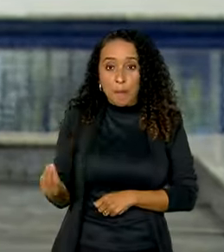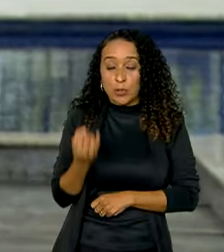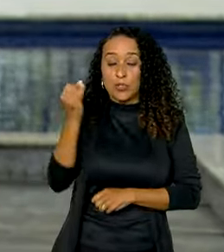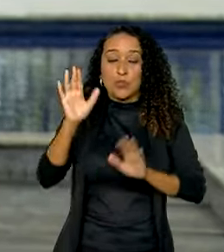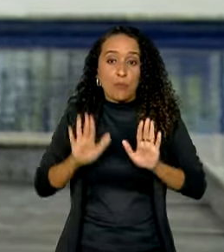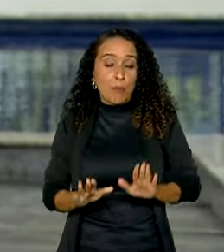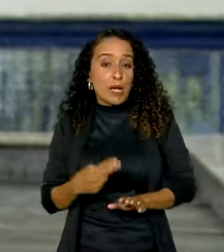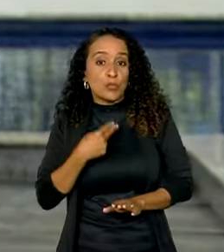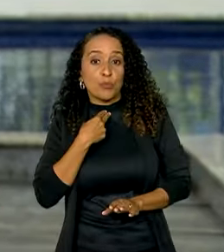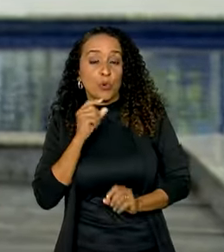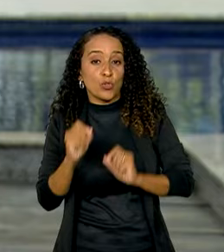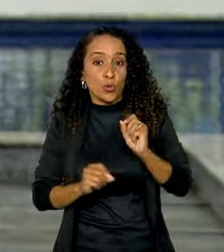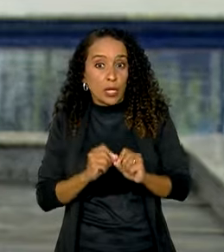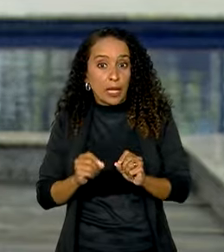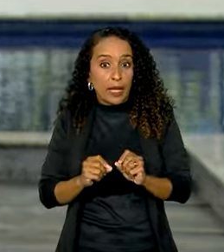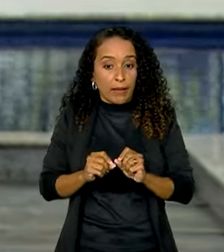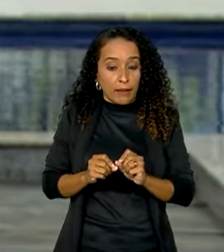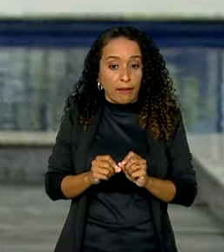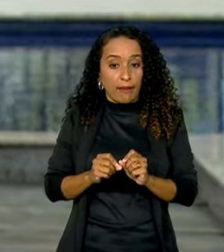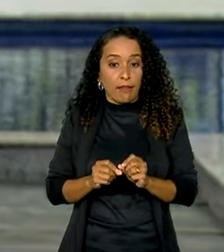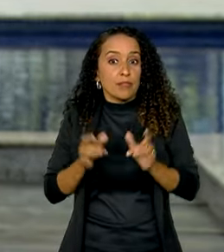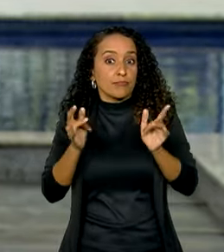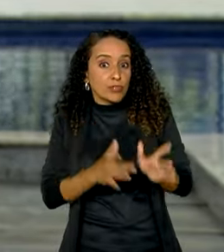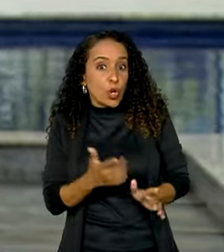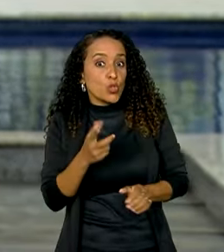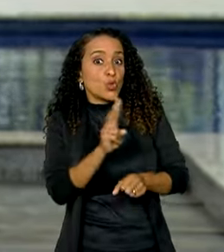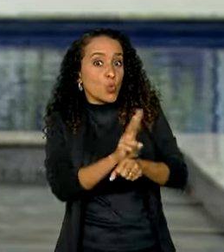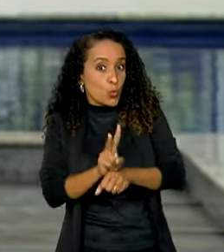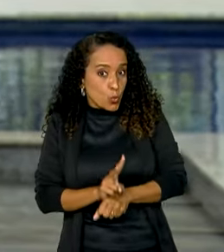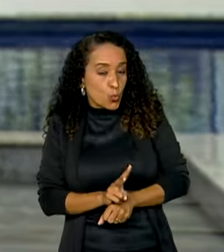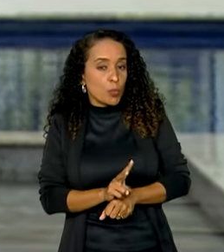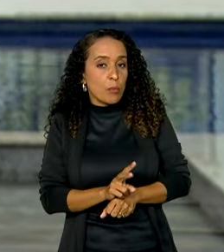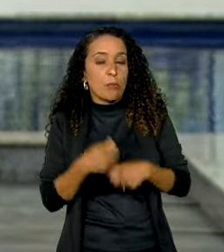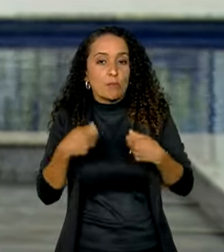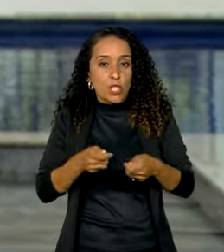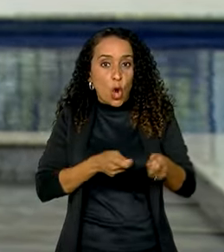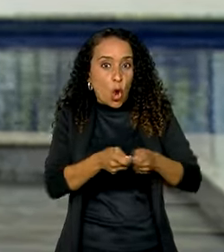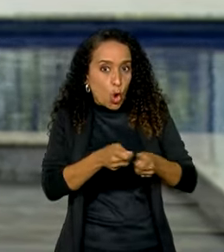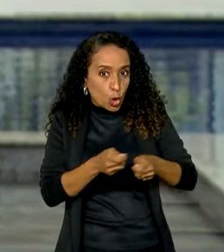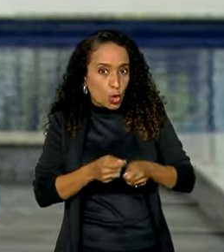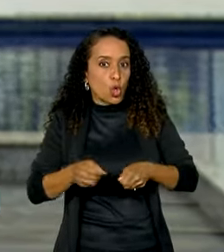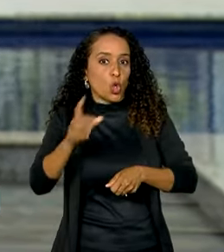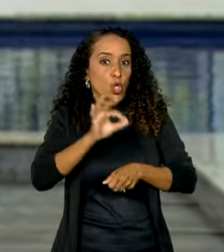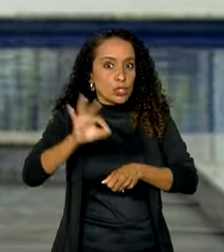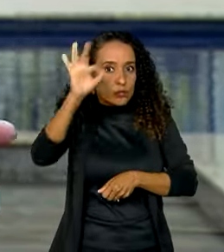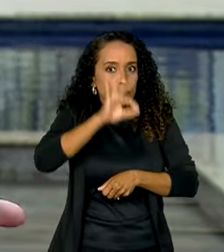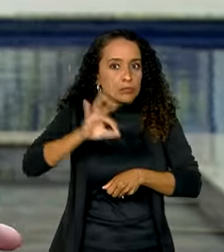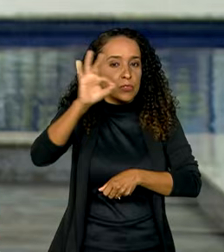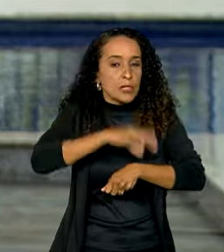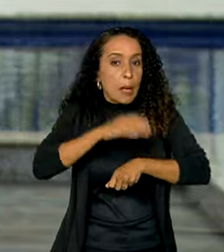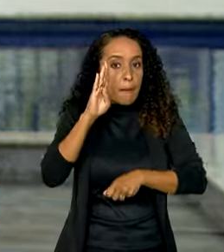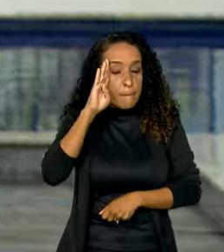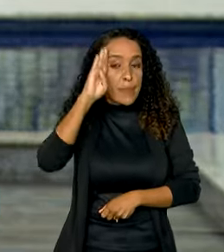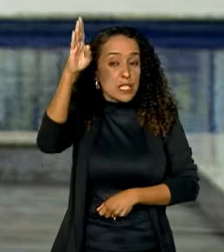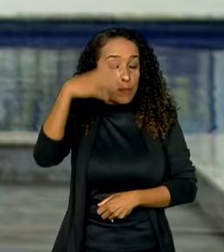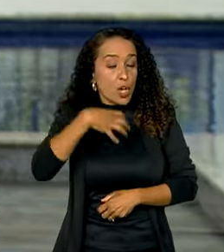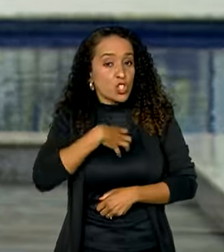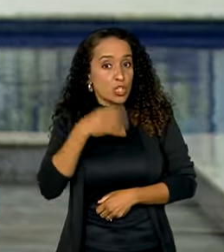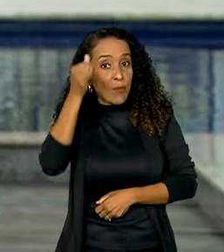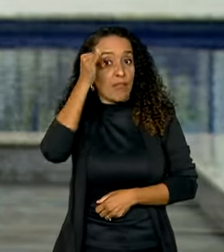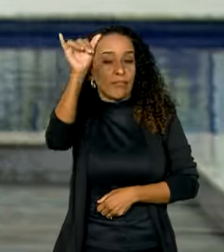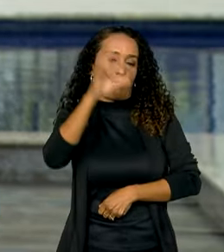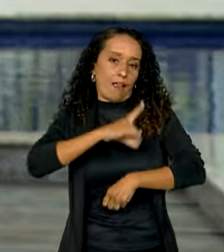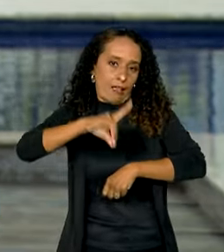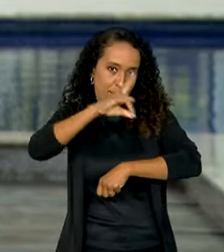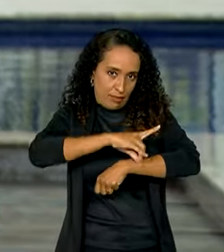e nem devemos abrir mão dos outros cuidados. O controle do mosquito Aedes aegypti é a principal forma para evitar a